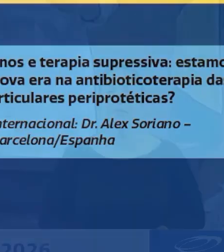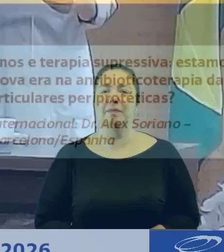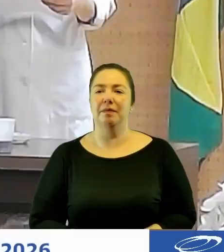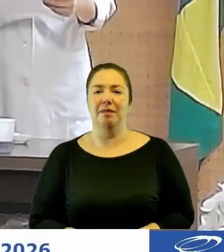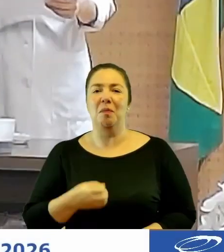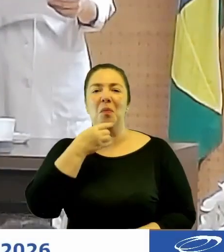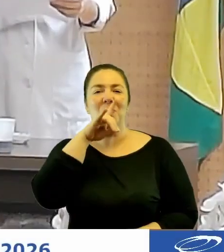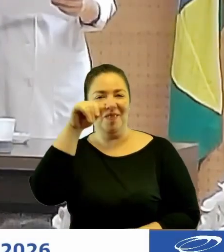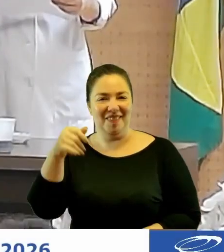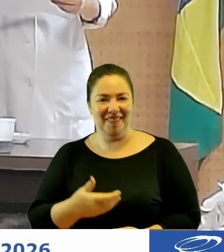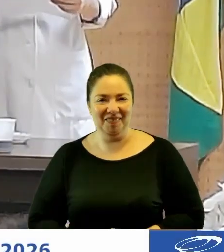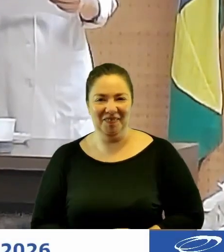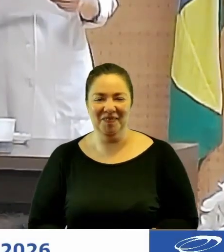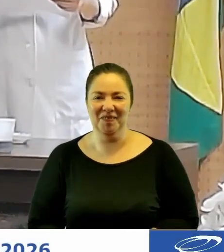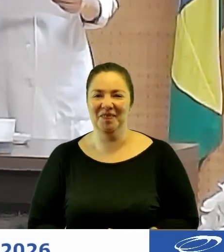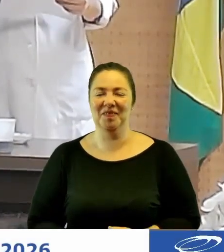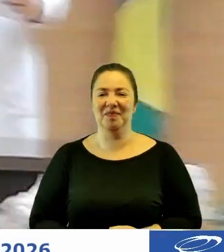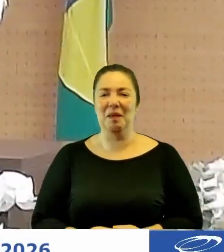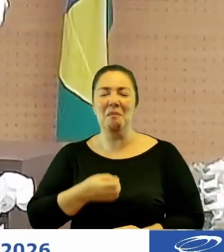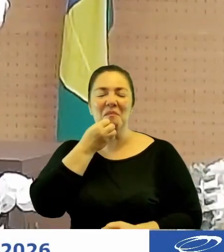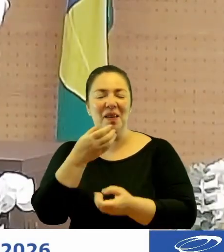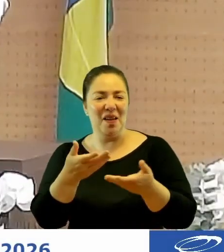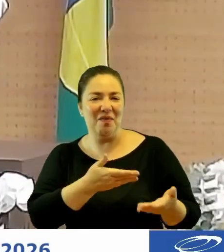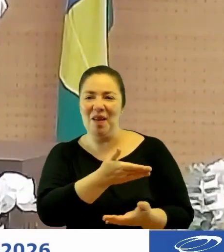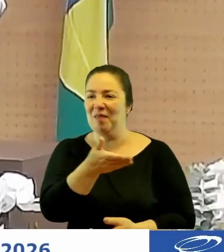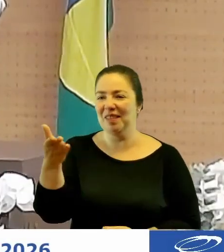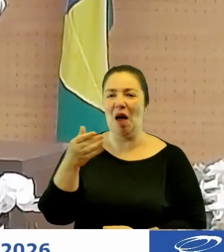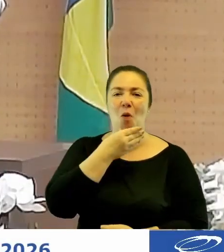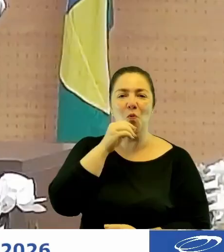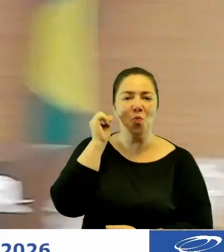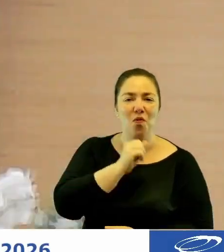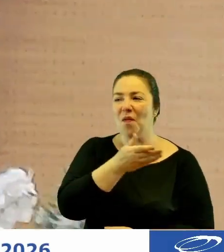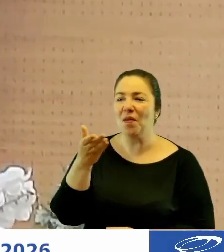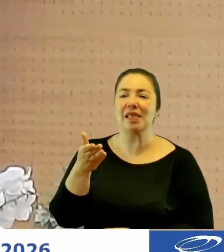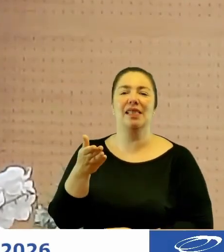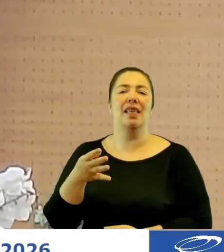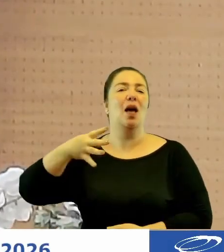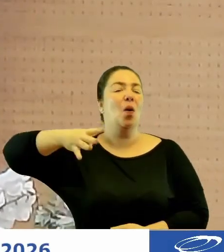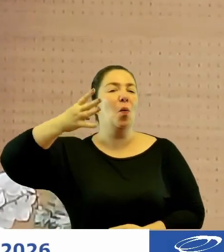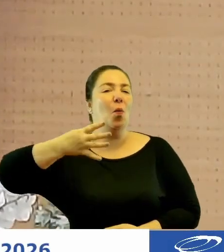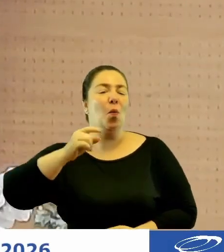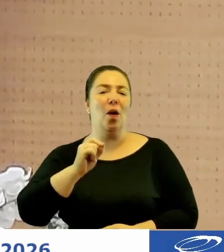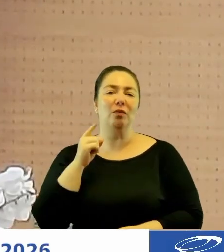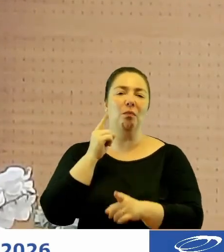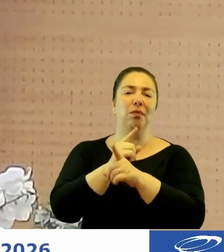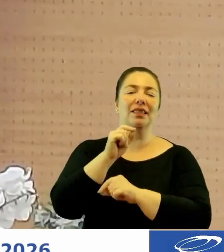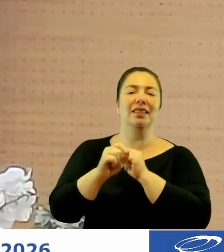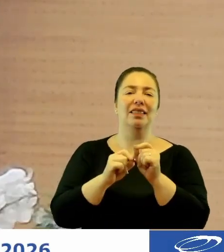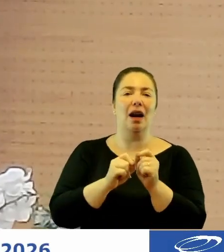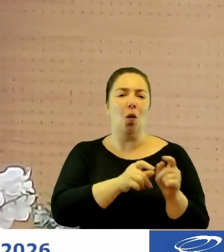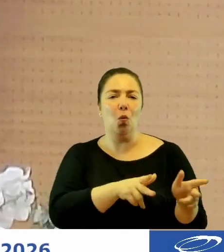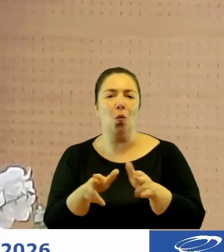Bom dia, sejam muito bem-vindas e bem-vindos ao 4º encontro do Ciclo Internacional de Atualização e